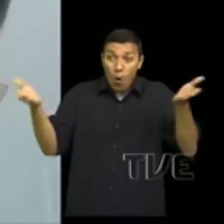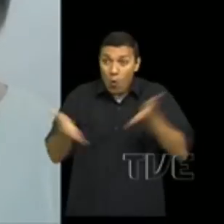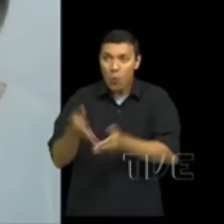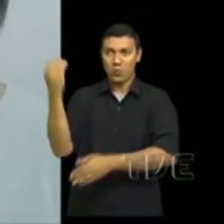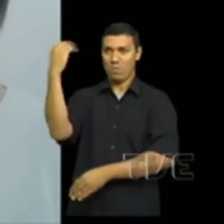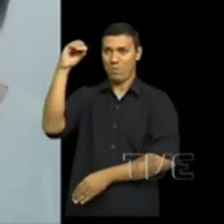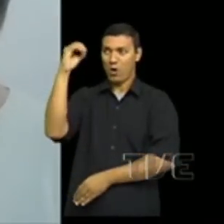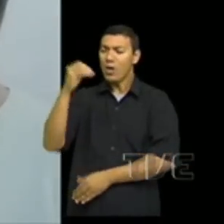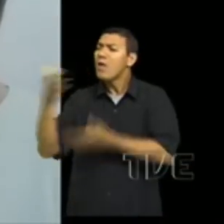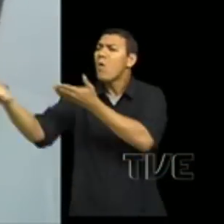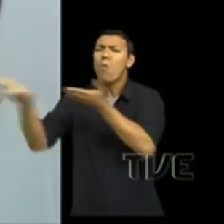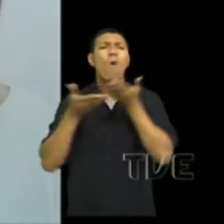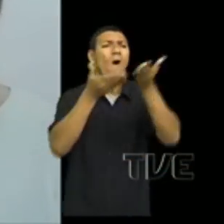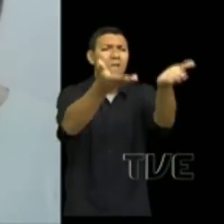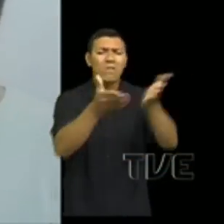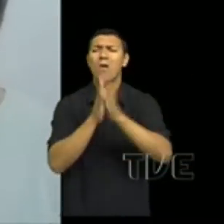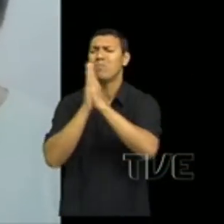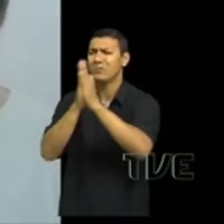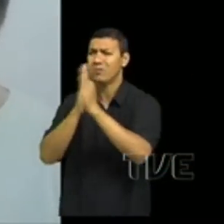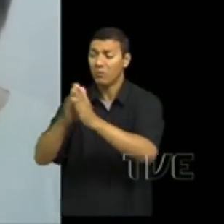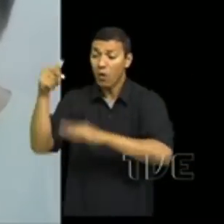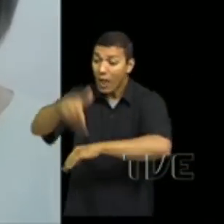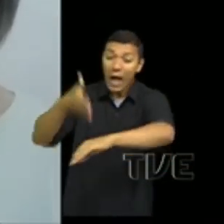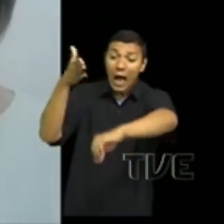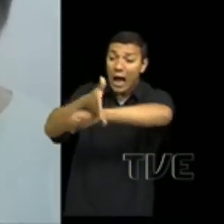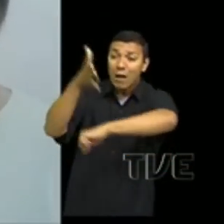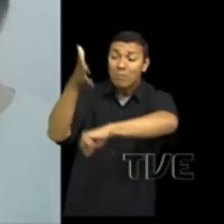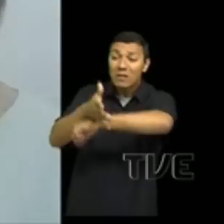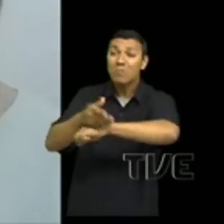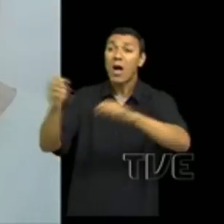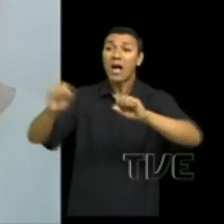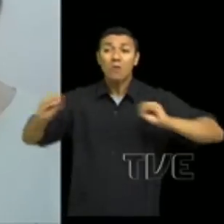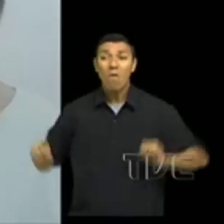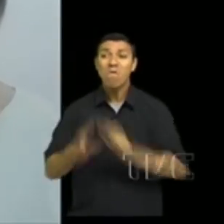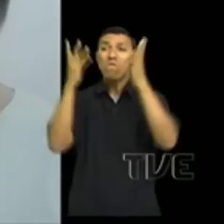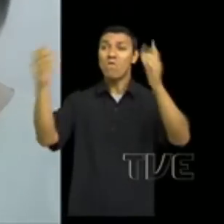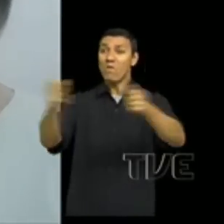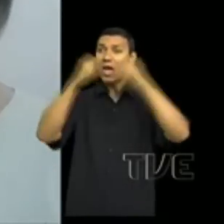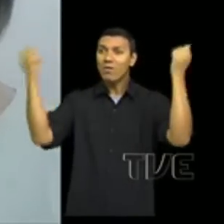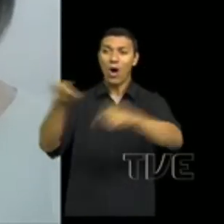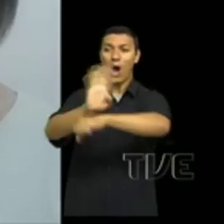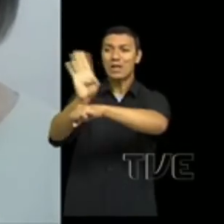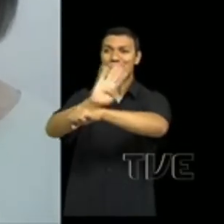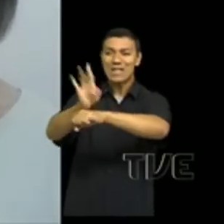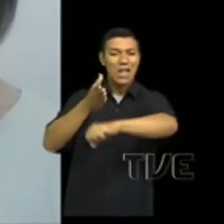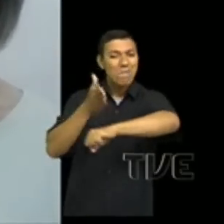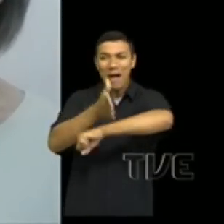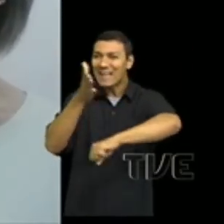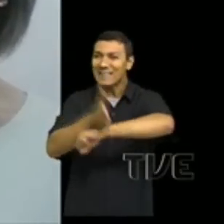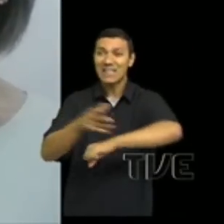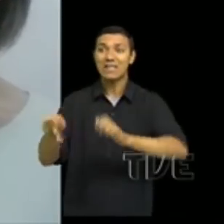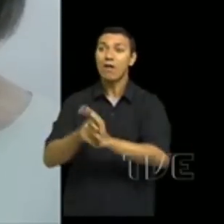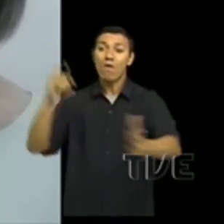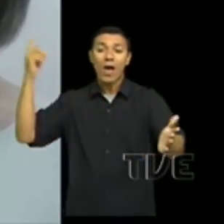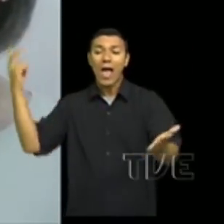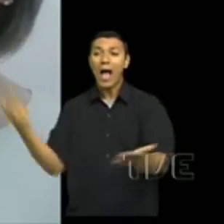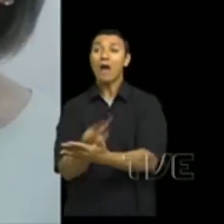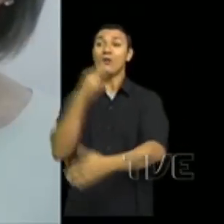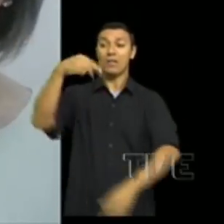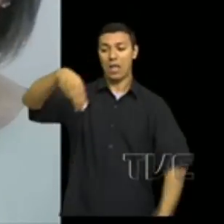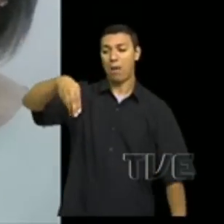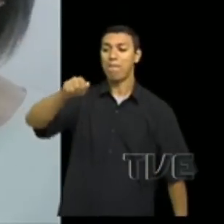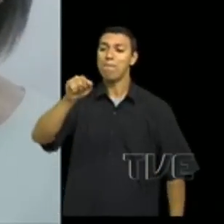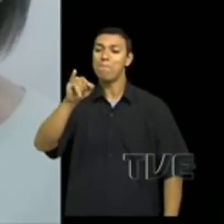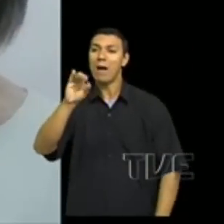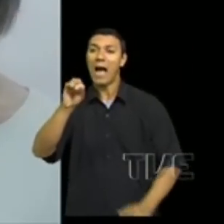para convidá-los para participar do Festival de Cinema Acessível que vai acontecer no final de maio e começo